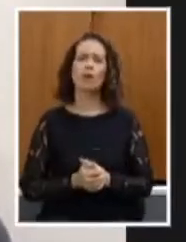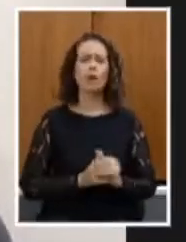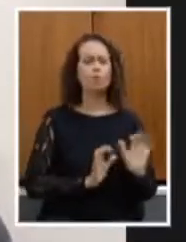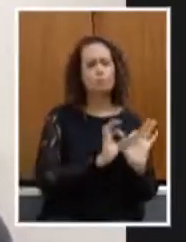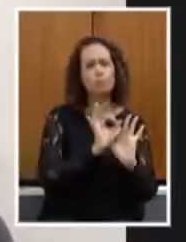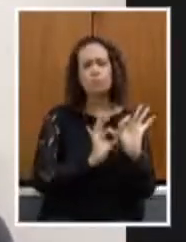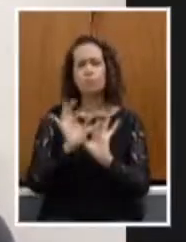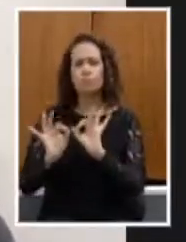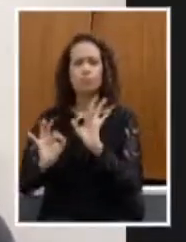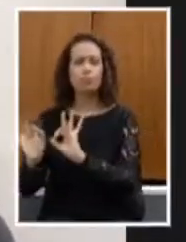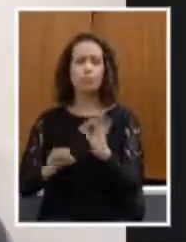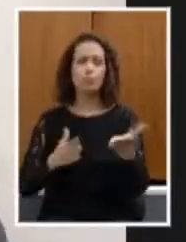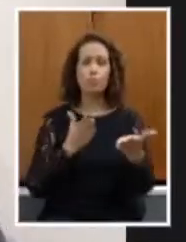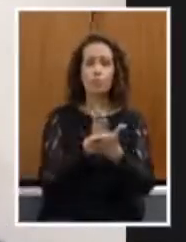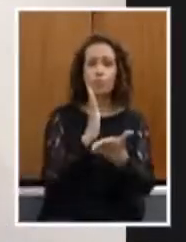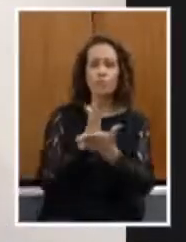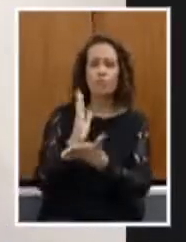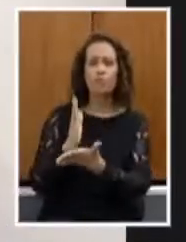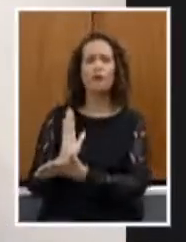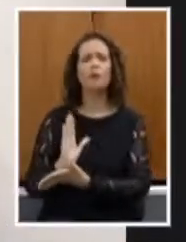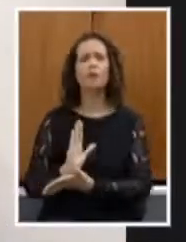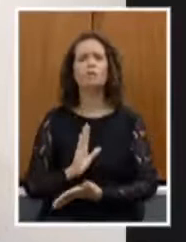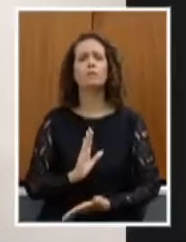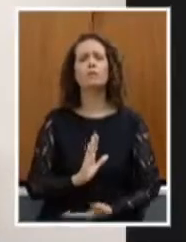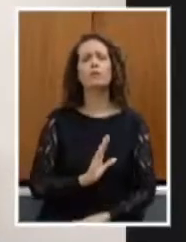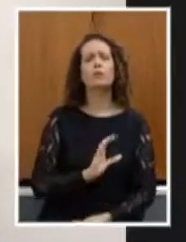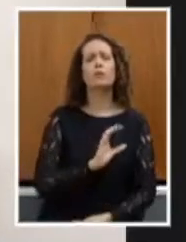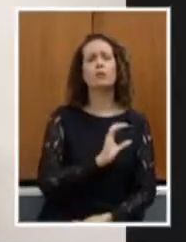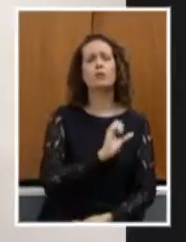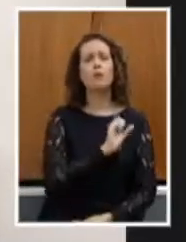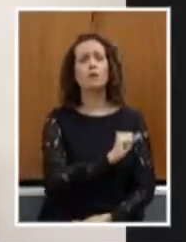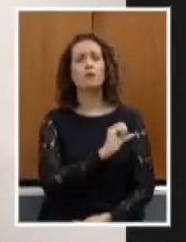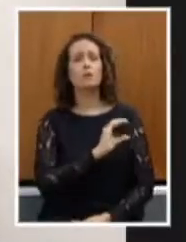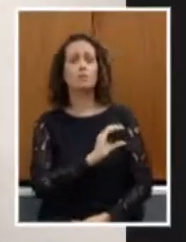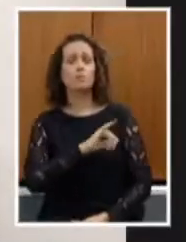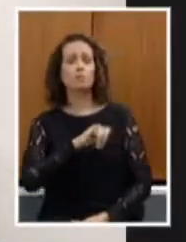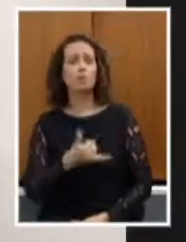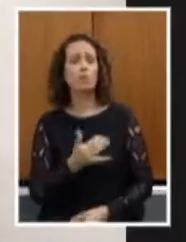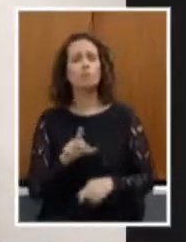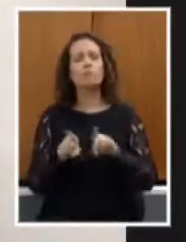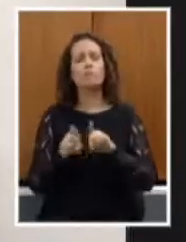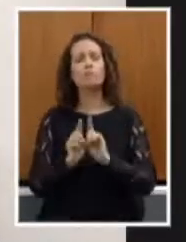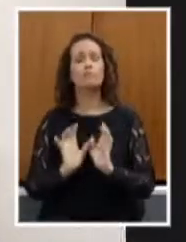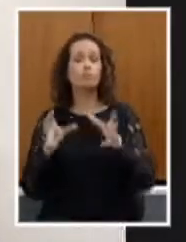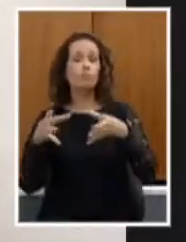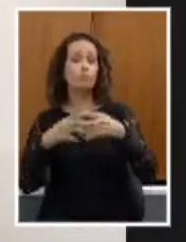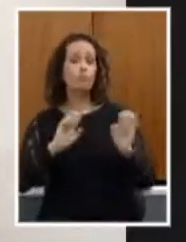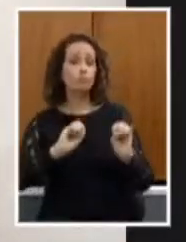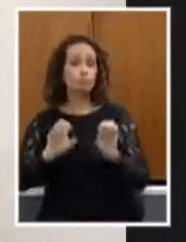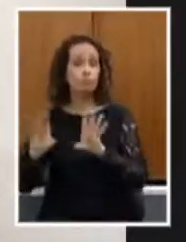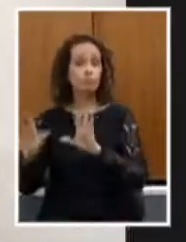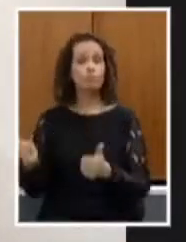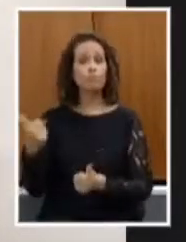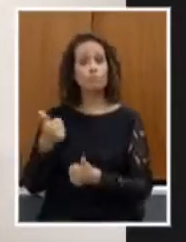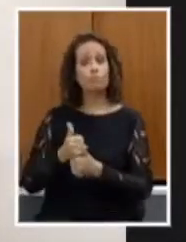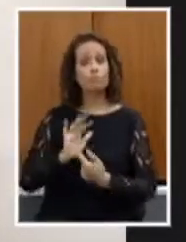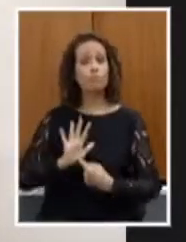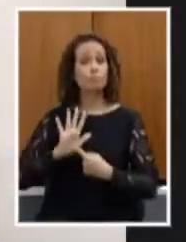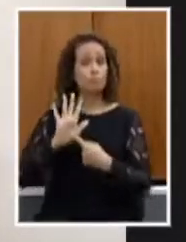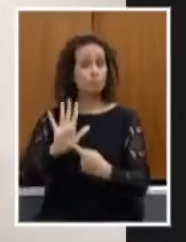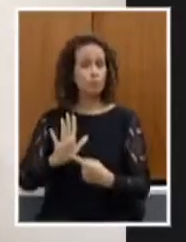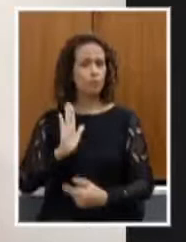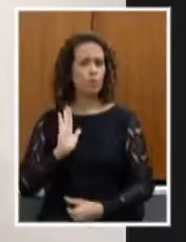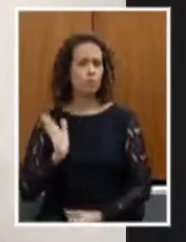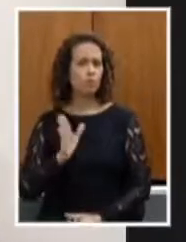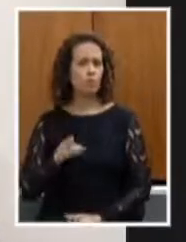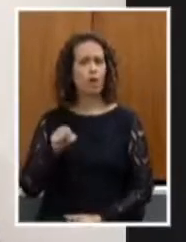foi aprovado na CCJ, né, na Justiça, a Comissão de Educação apresentou um substitutivo, esse